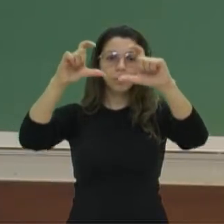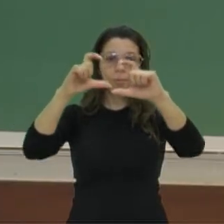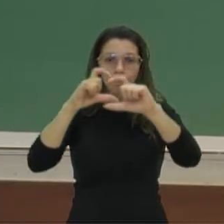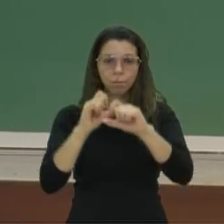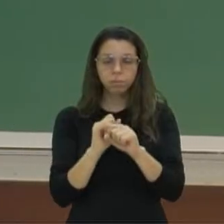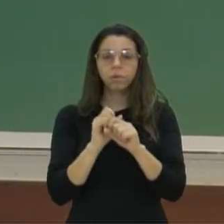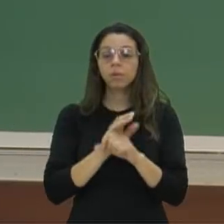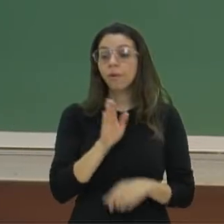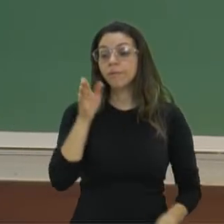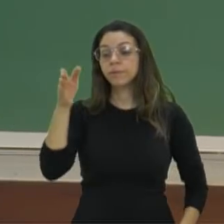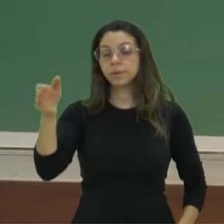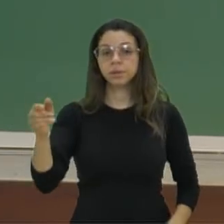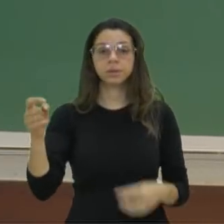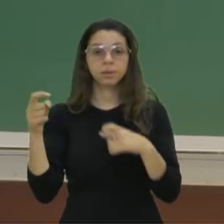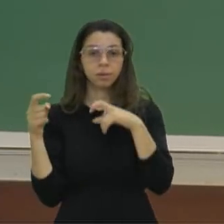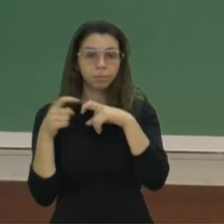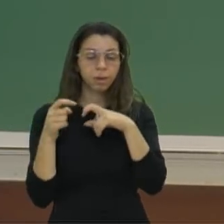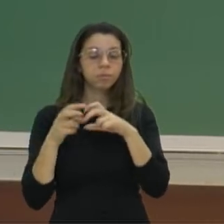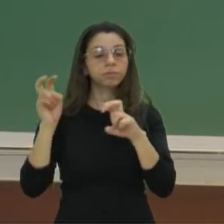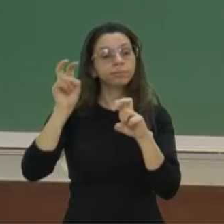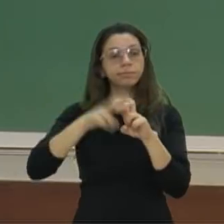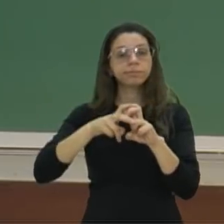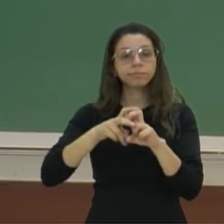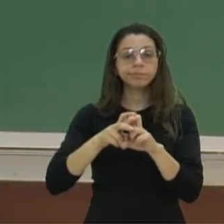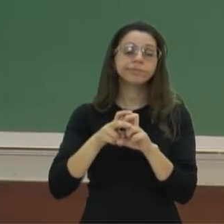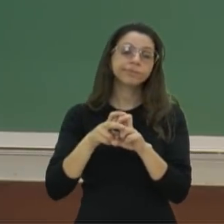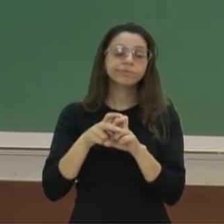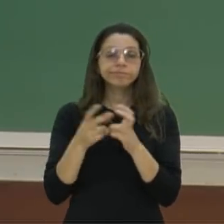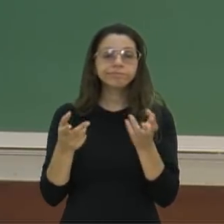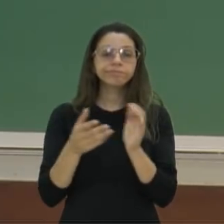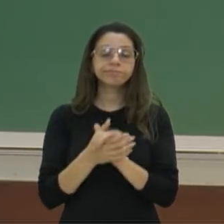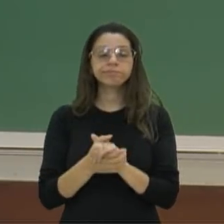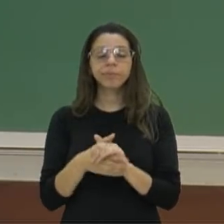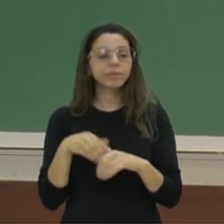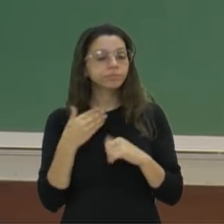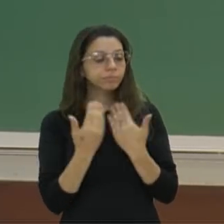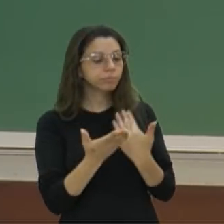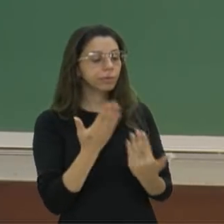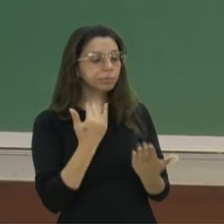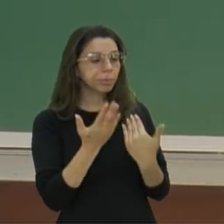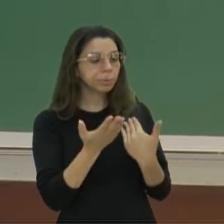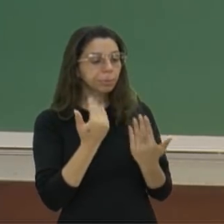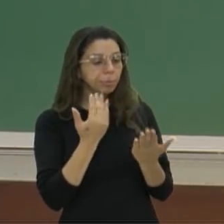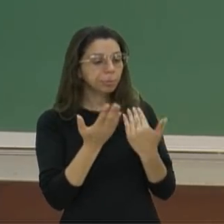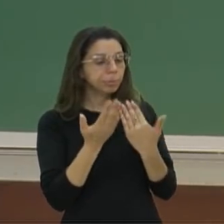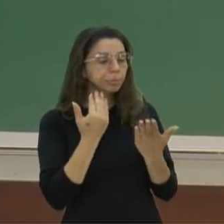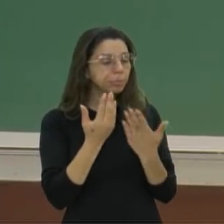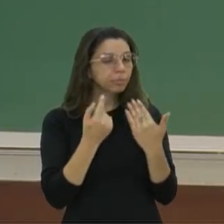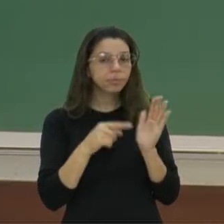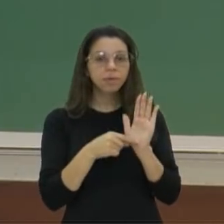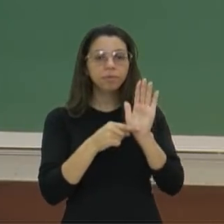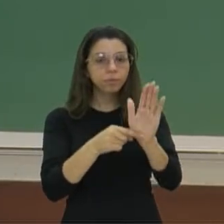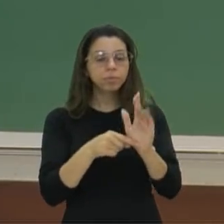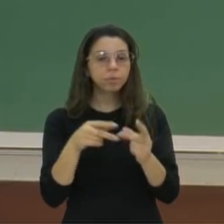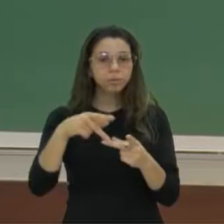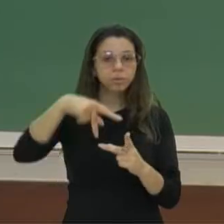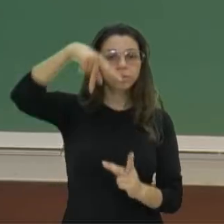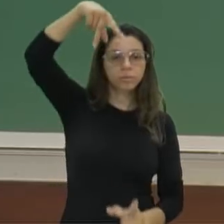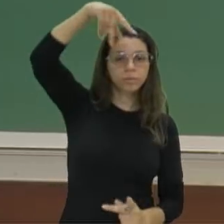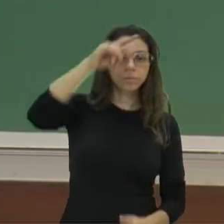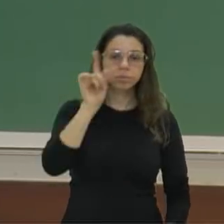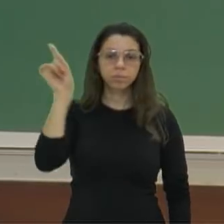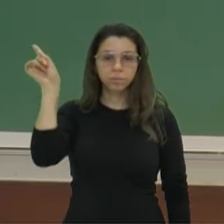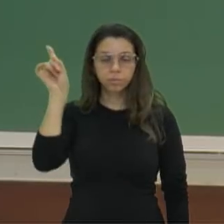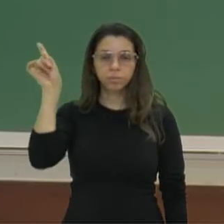visita o médico, você senta lá numa cadeirinha e ele vai conversar com você. E vai mostrar esse quadro, esse